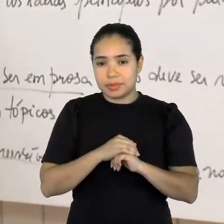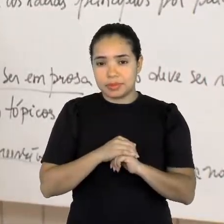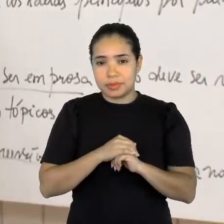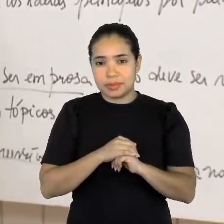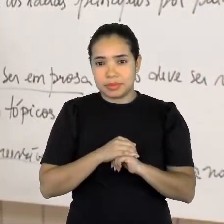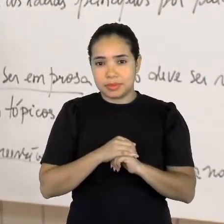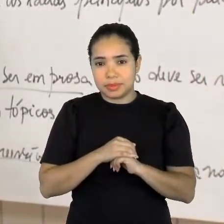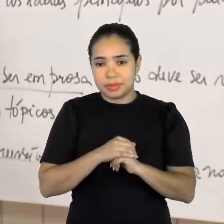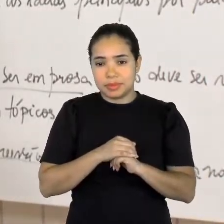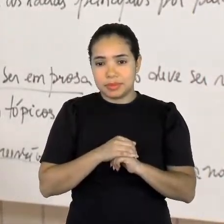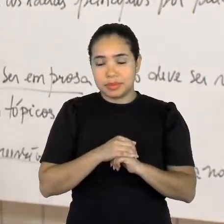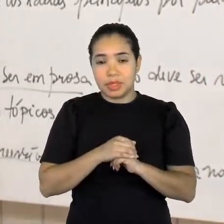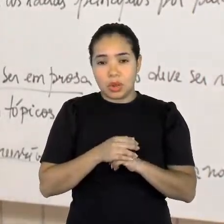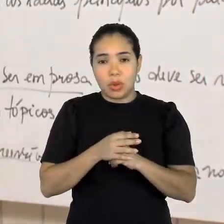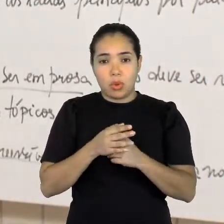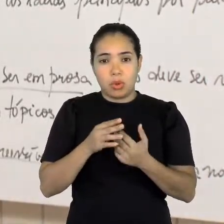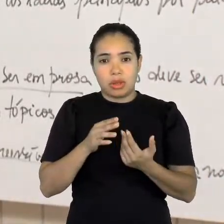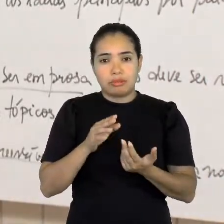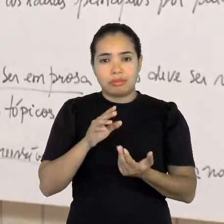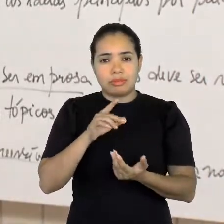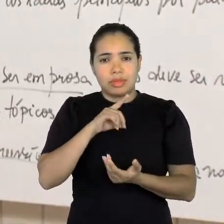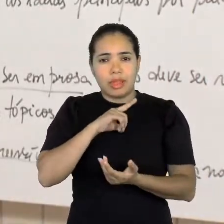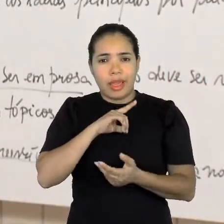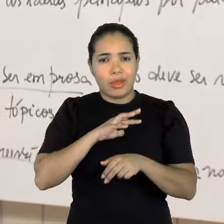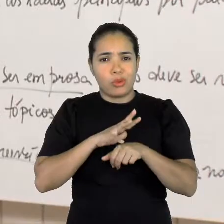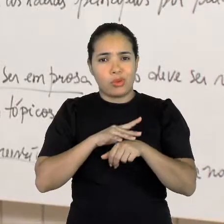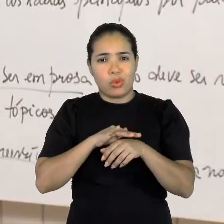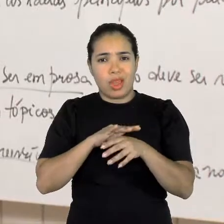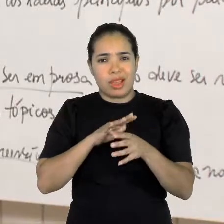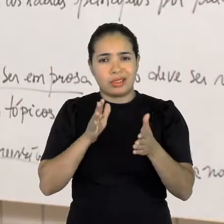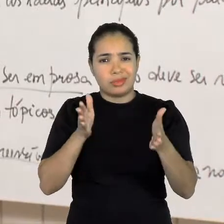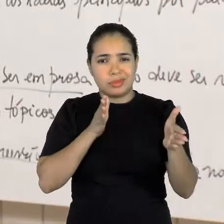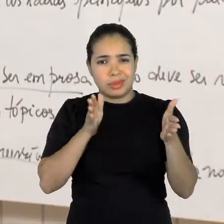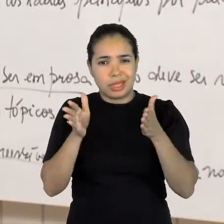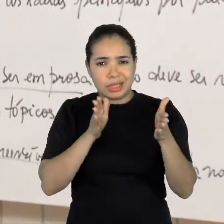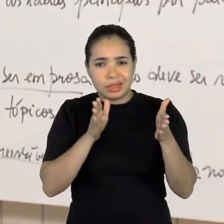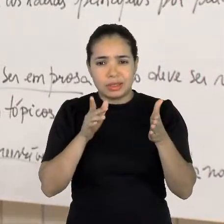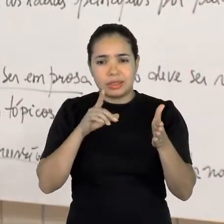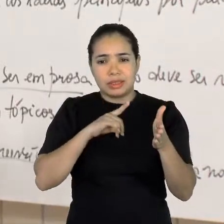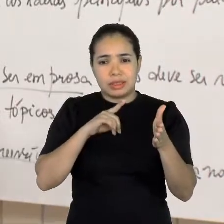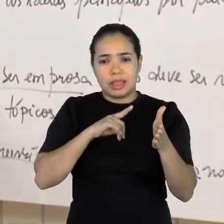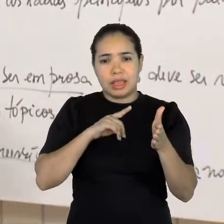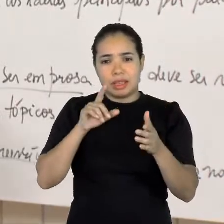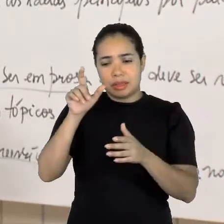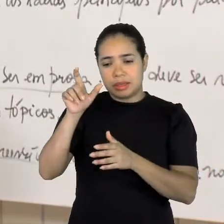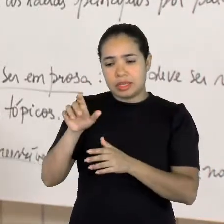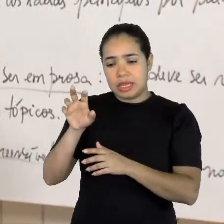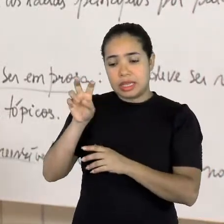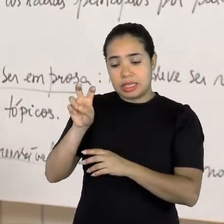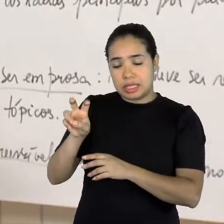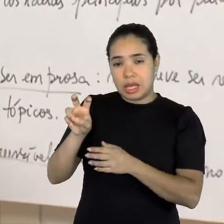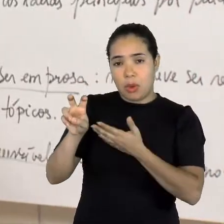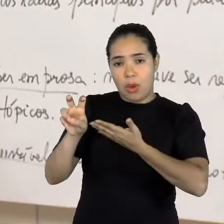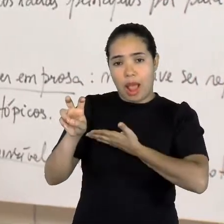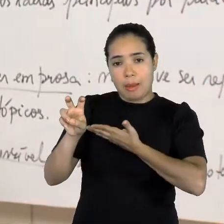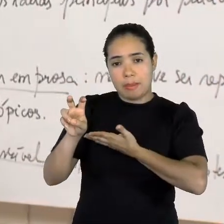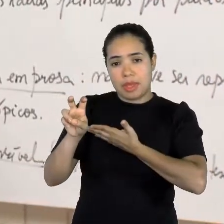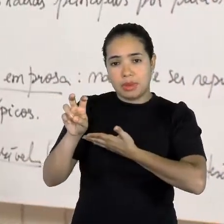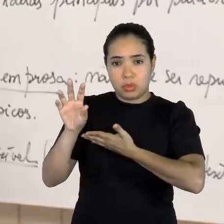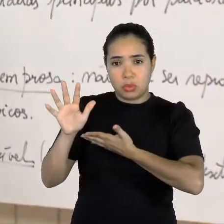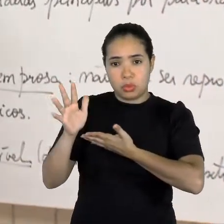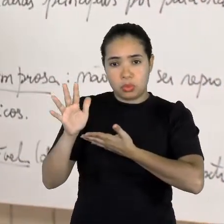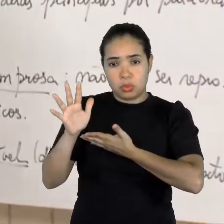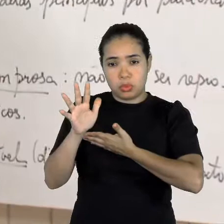o mal do século, tá? Segue aquela série de Os Caras, aqueles 5 amigos, que eles estão